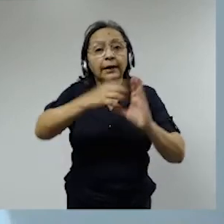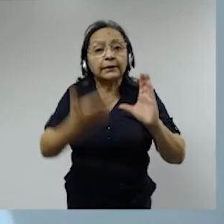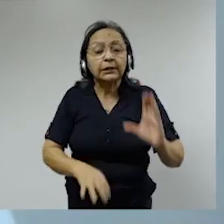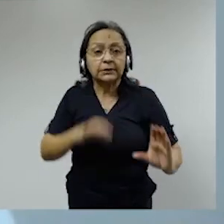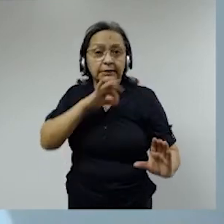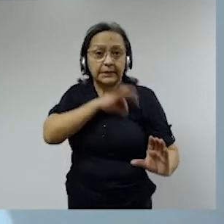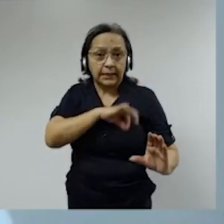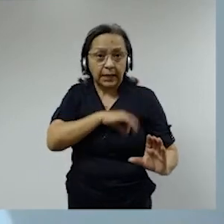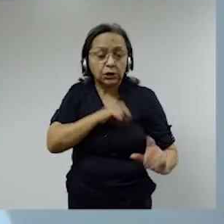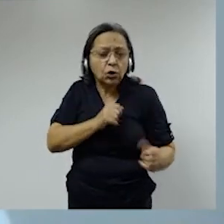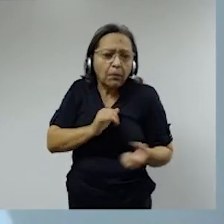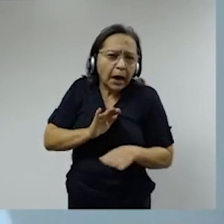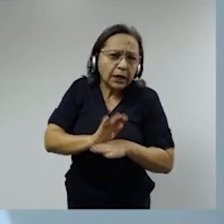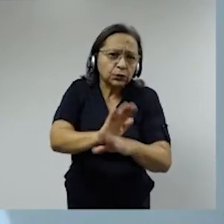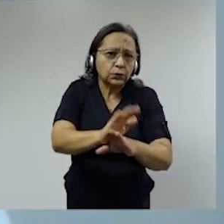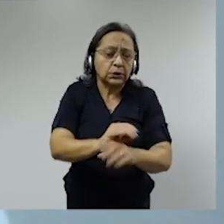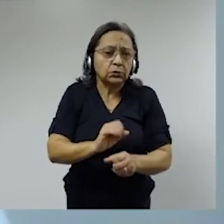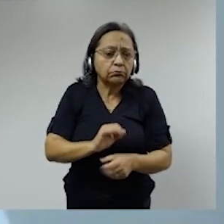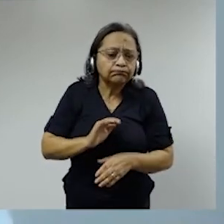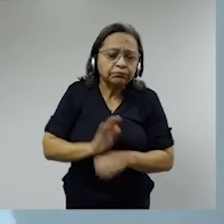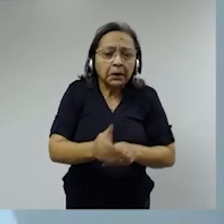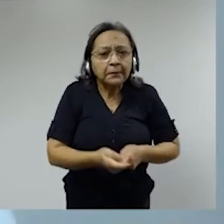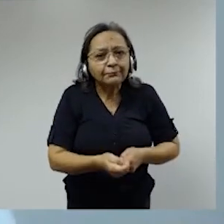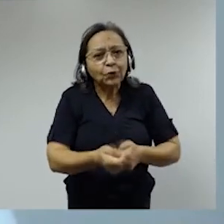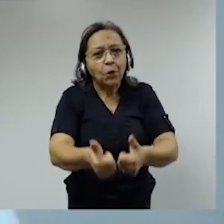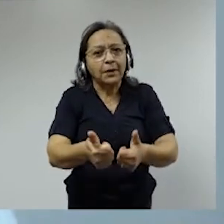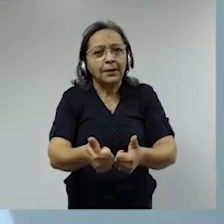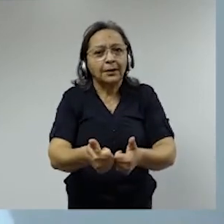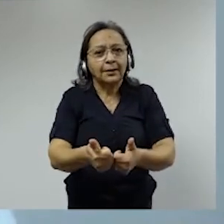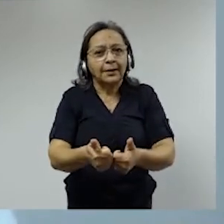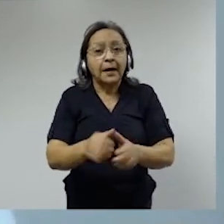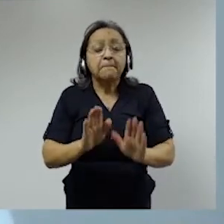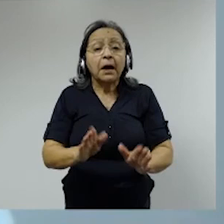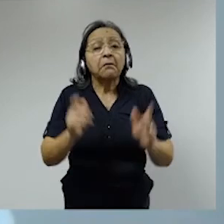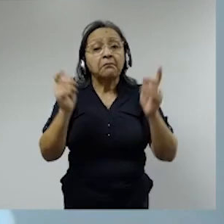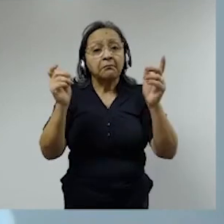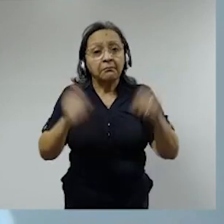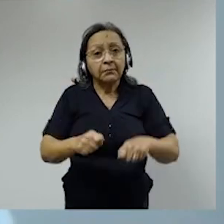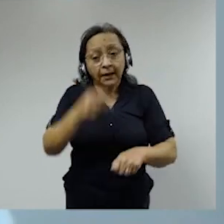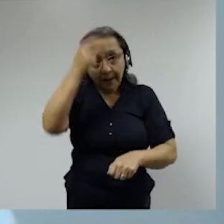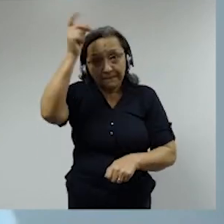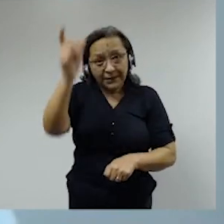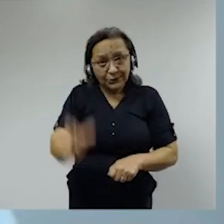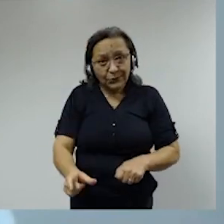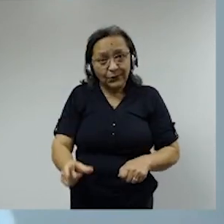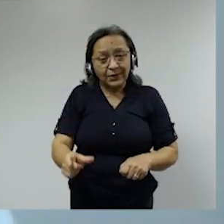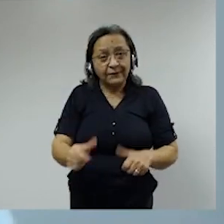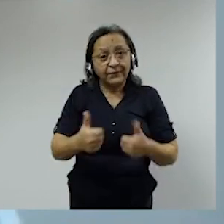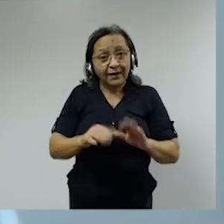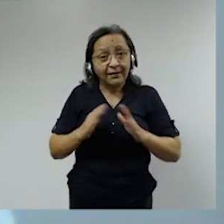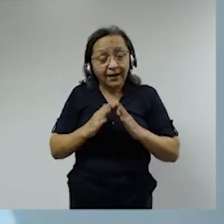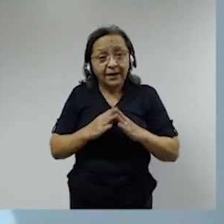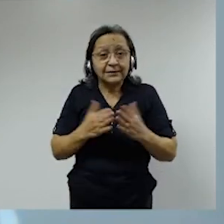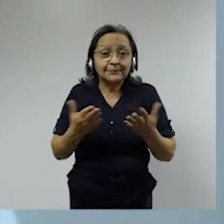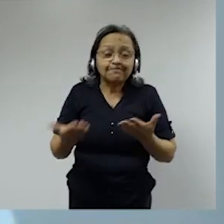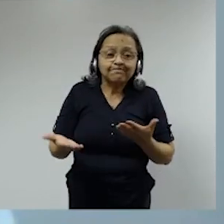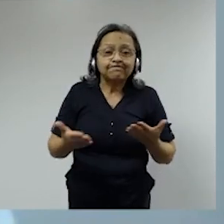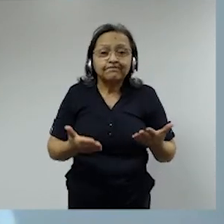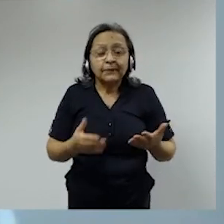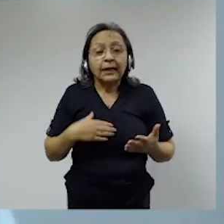ajuda compensatória que não integra o tempo de serviço, mas que possibilita ao trabalhador